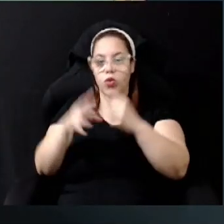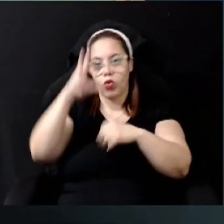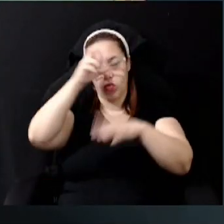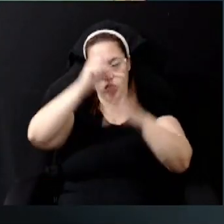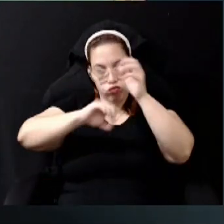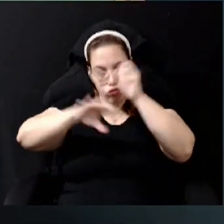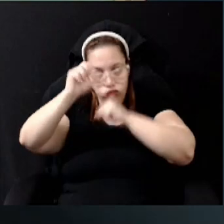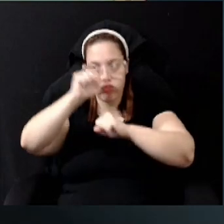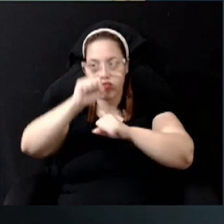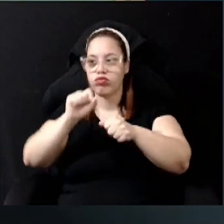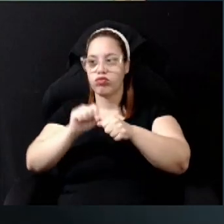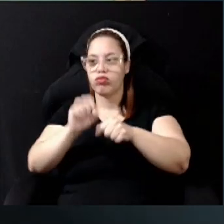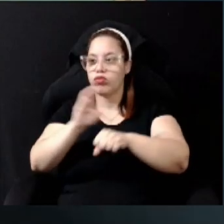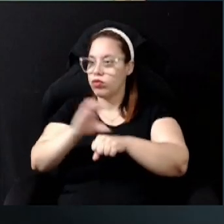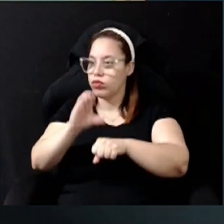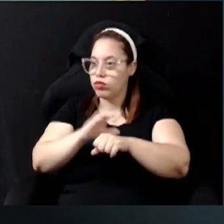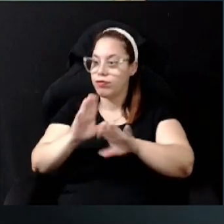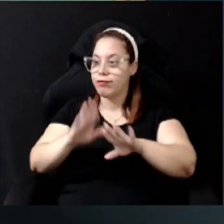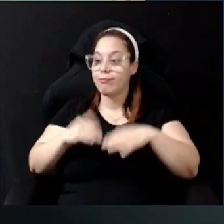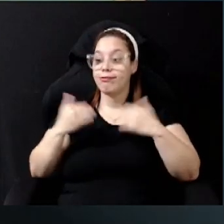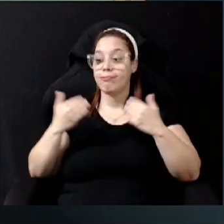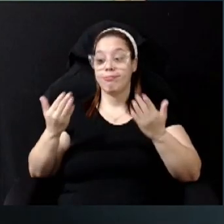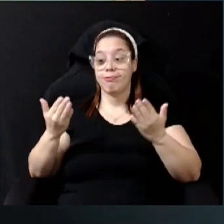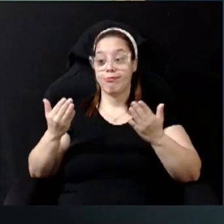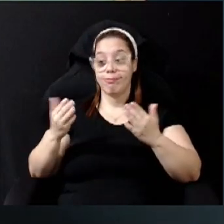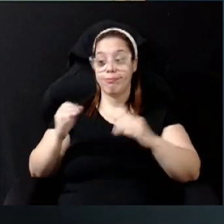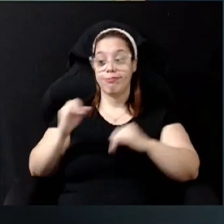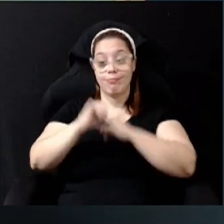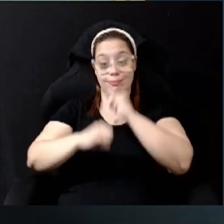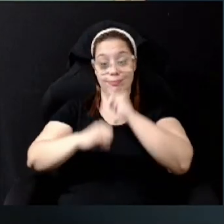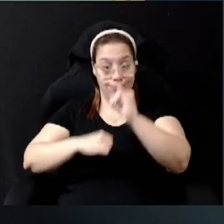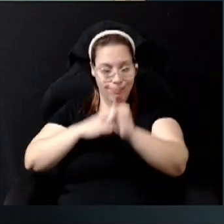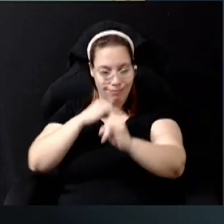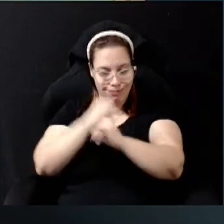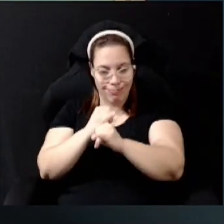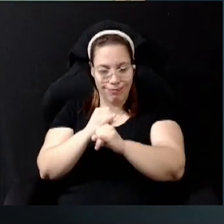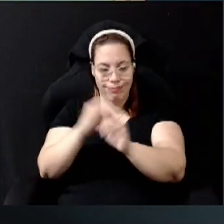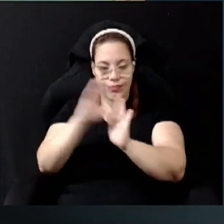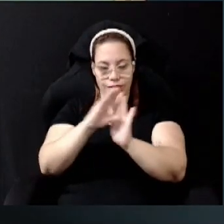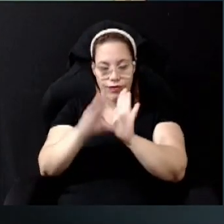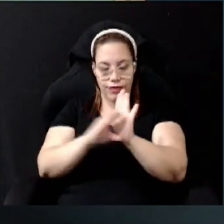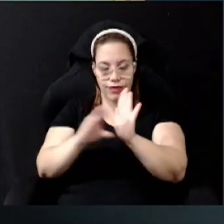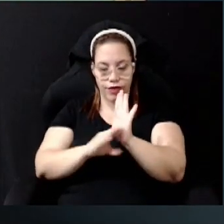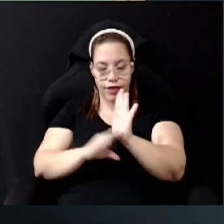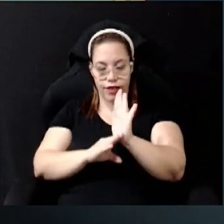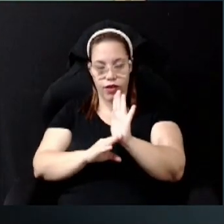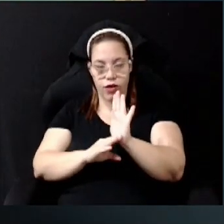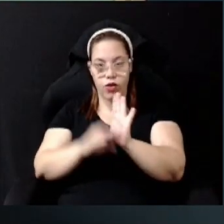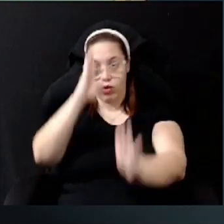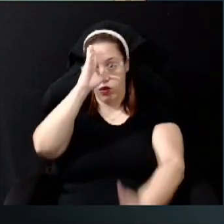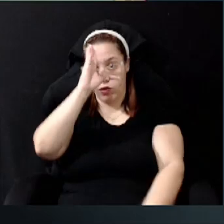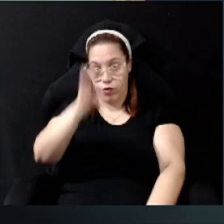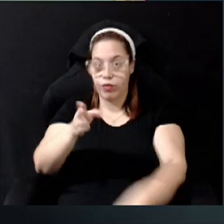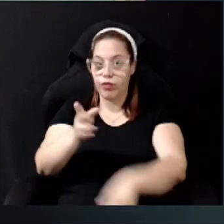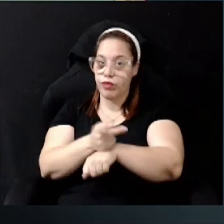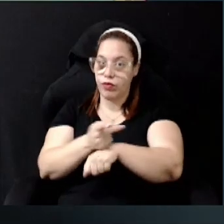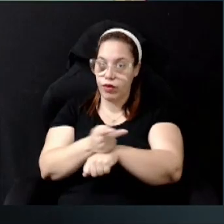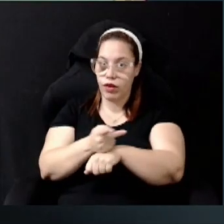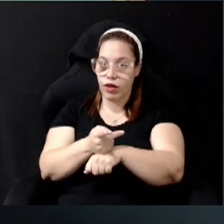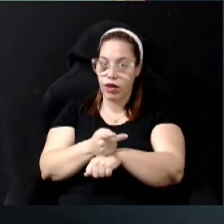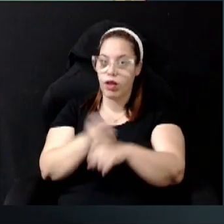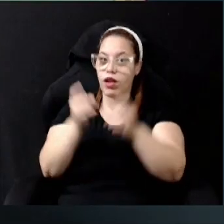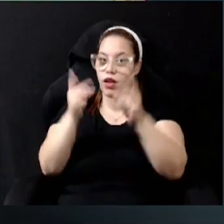fazendo cursos. Embora a internet tenha muito conteúdo gratuito, né? Mas eu tive que buscar mesmo até a especialização